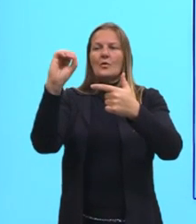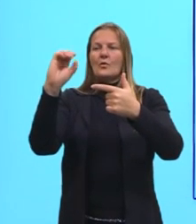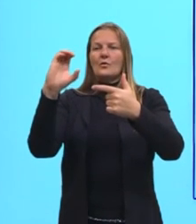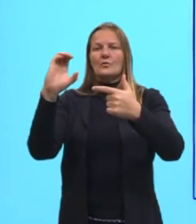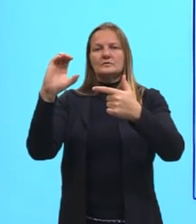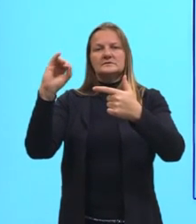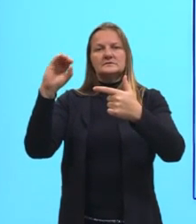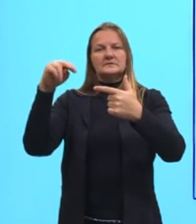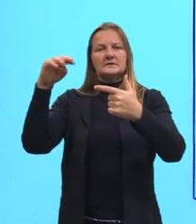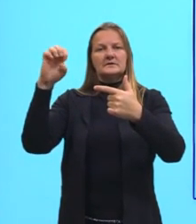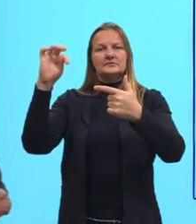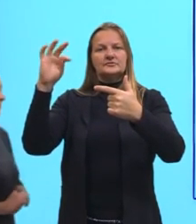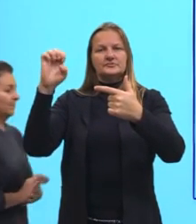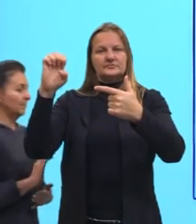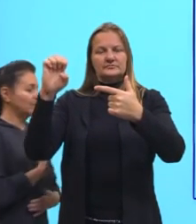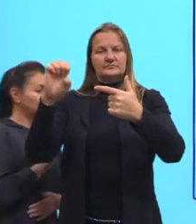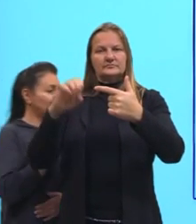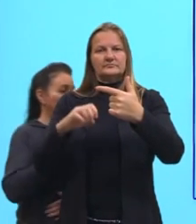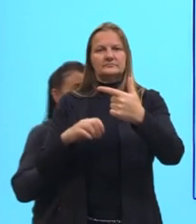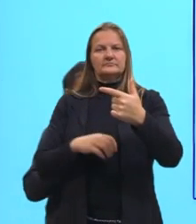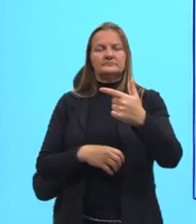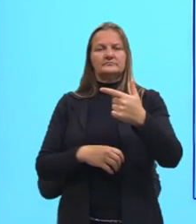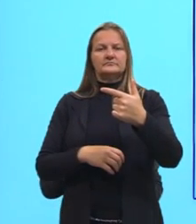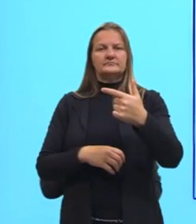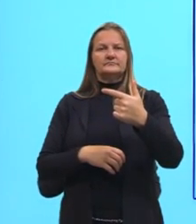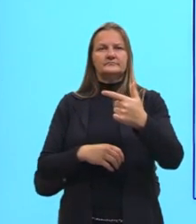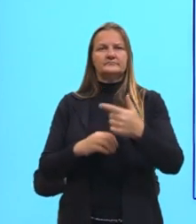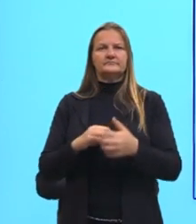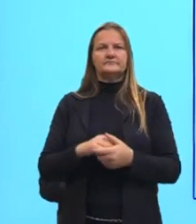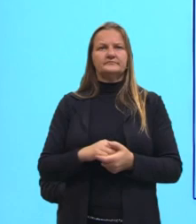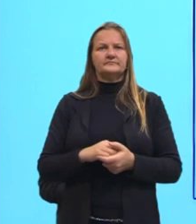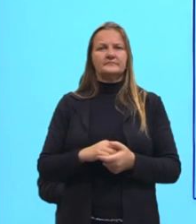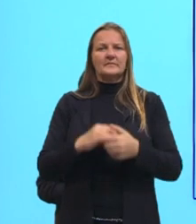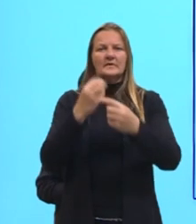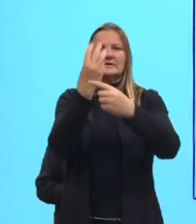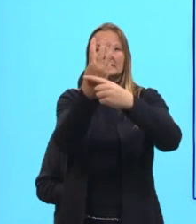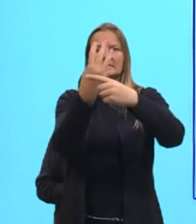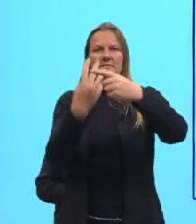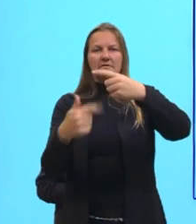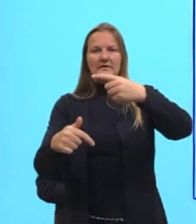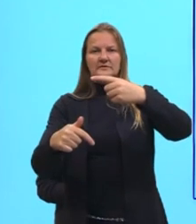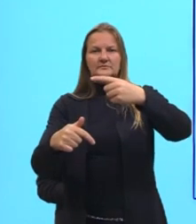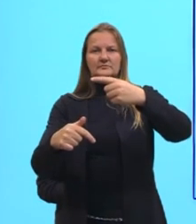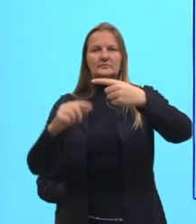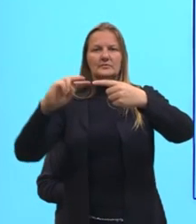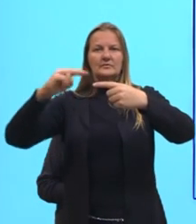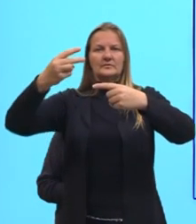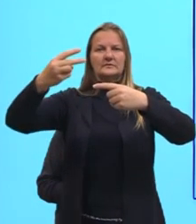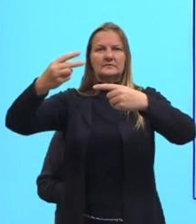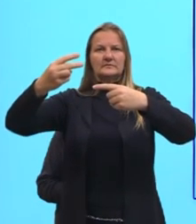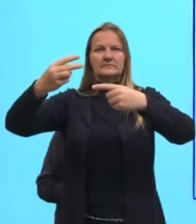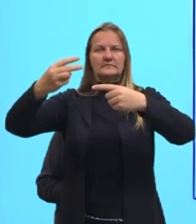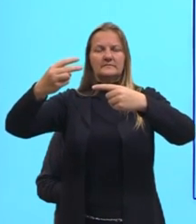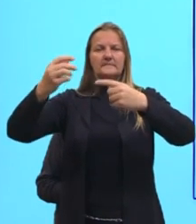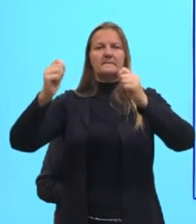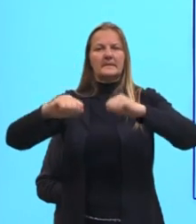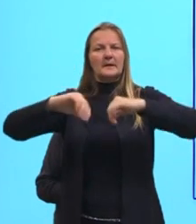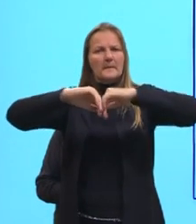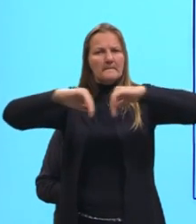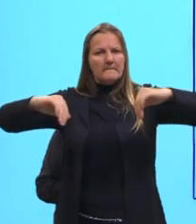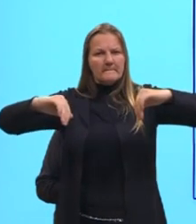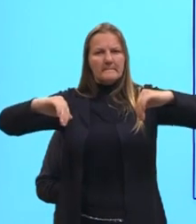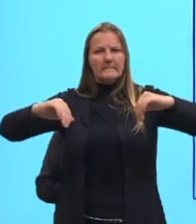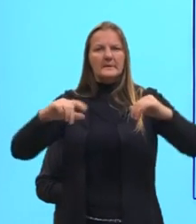representada na forma de fração então três sétimos elevado ao quadrado podemos